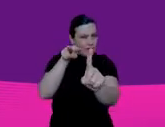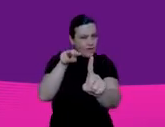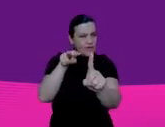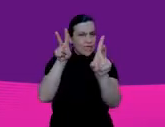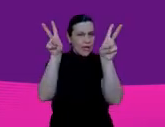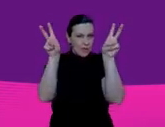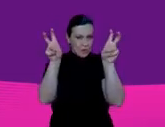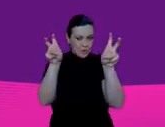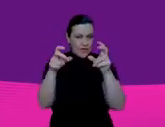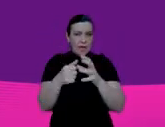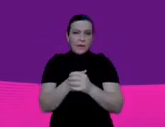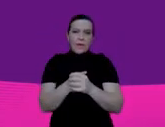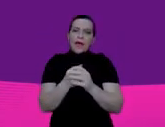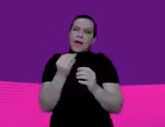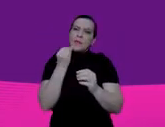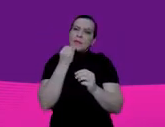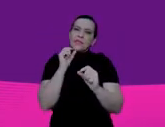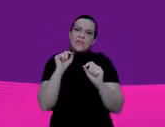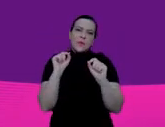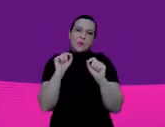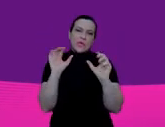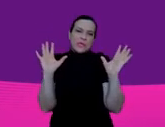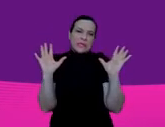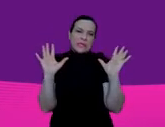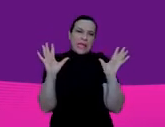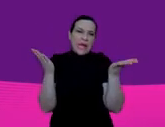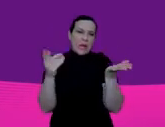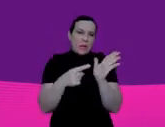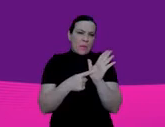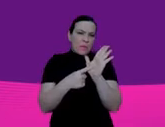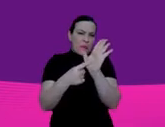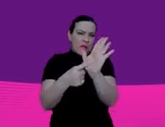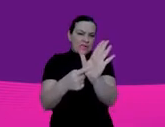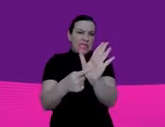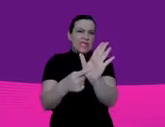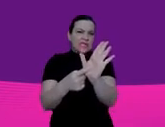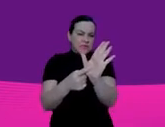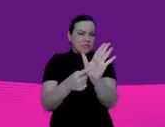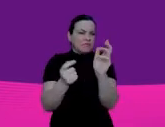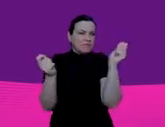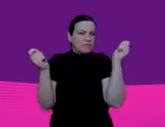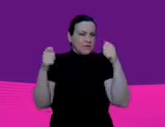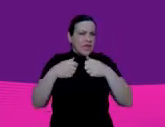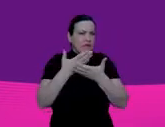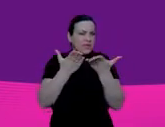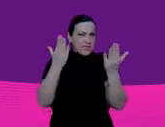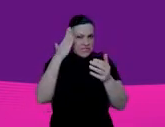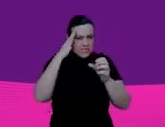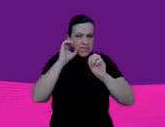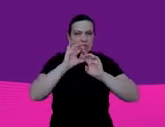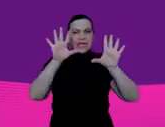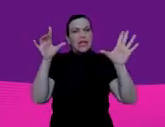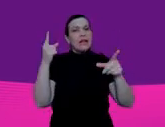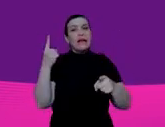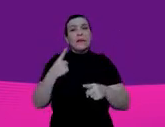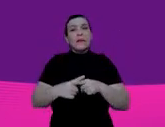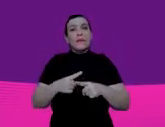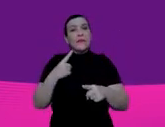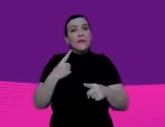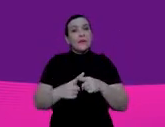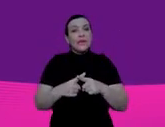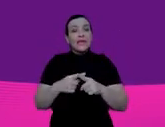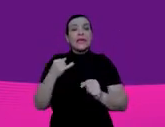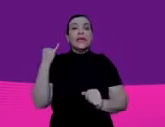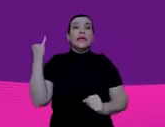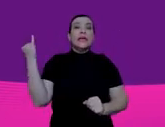de interesse referente a essa apresentação. E acho que a gente tem que começar aqui por se perguntar por que é uma questão relevante. E a